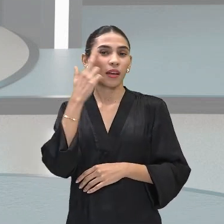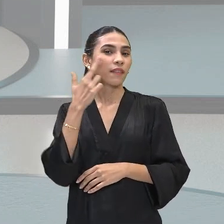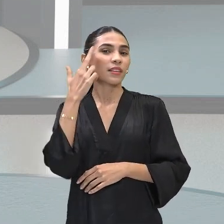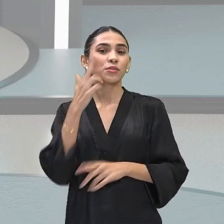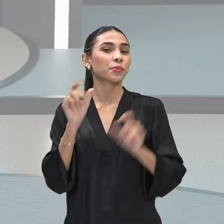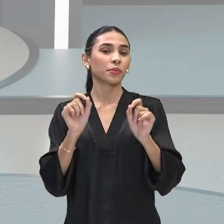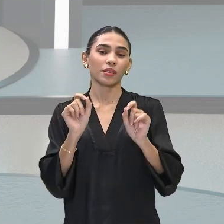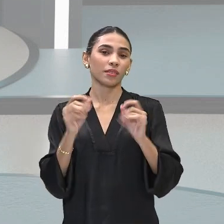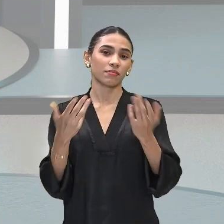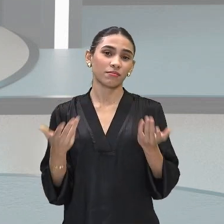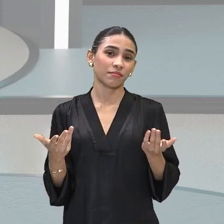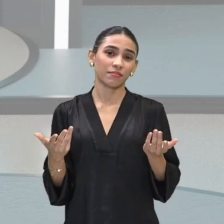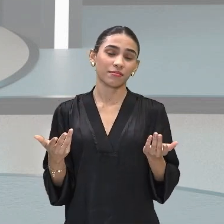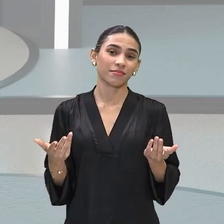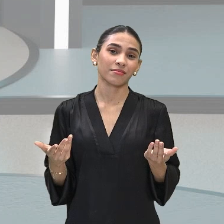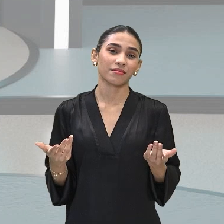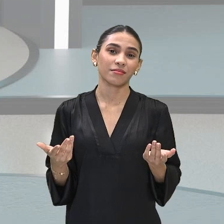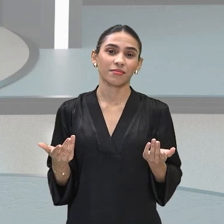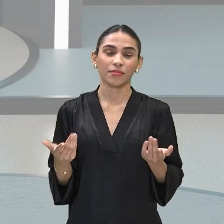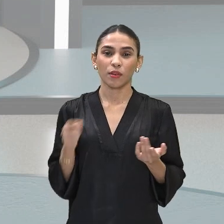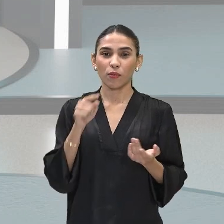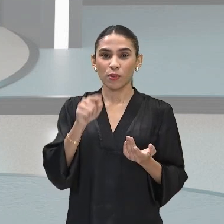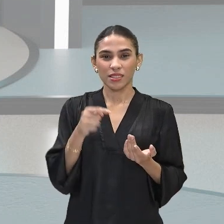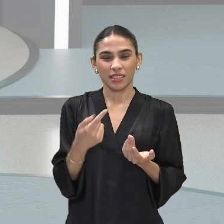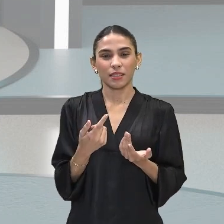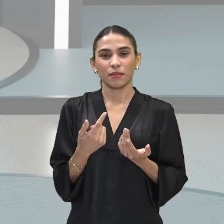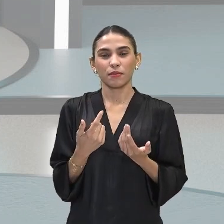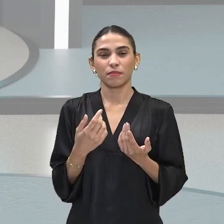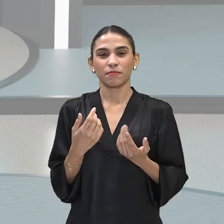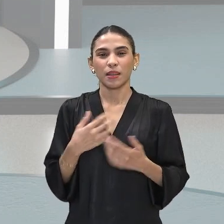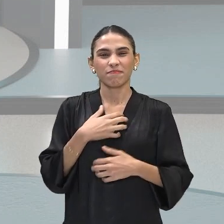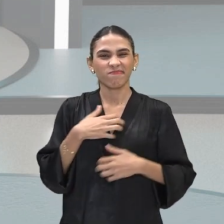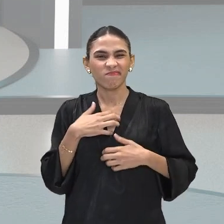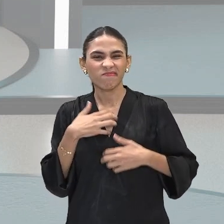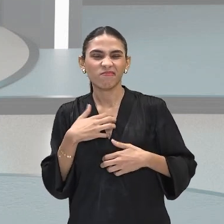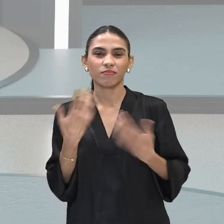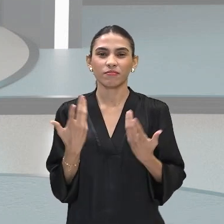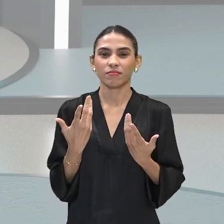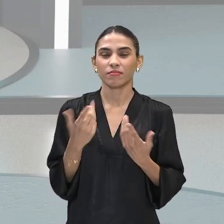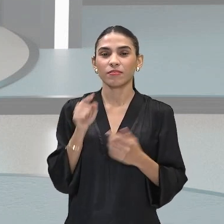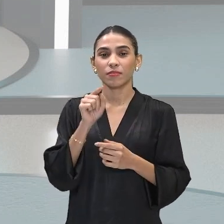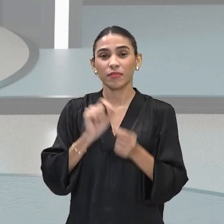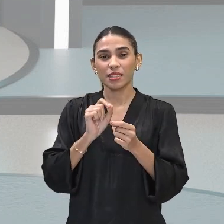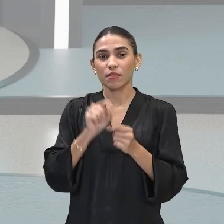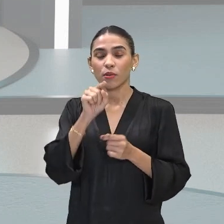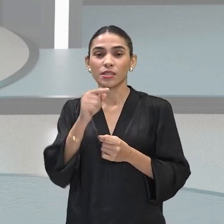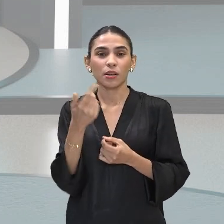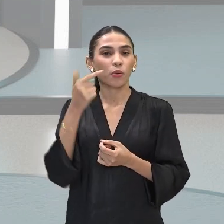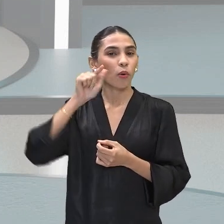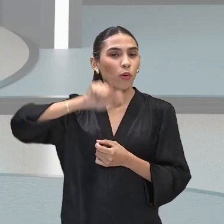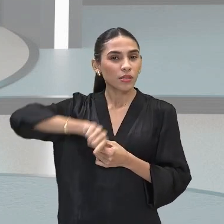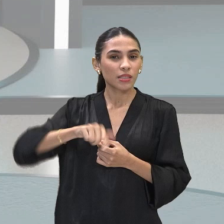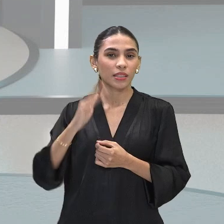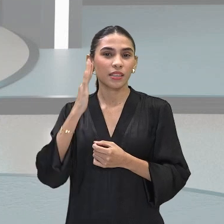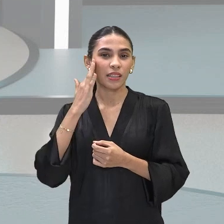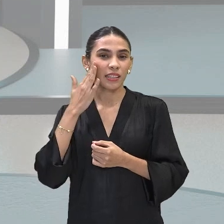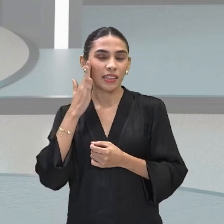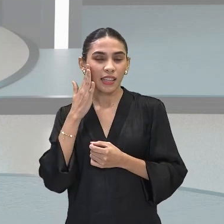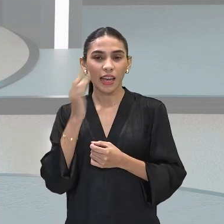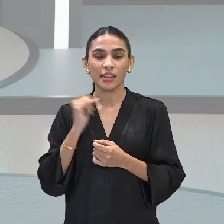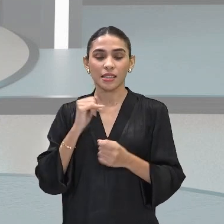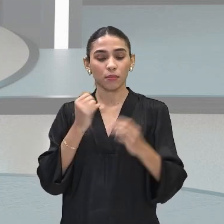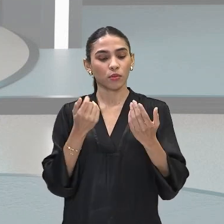quê? Isso te tira da zona de conforto, no mínimo, fazendo você entrar por um túnel,